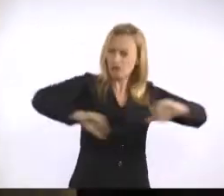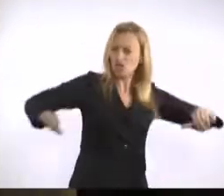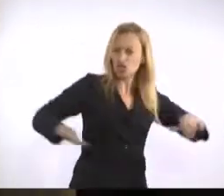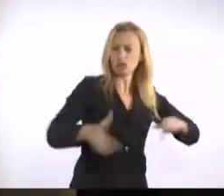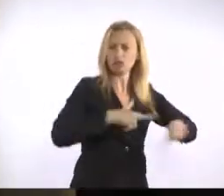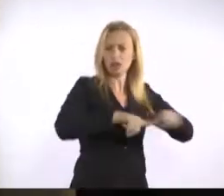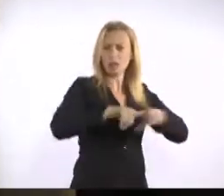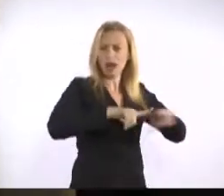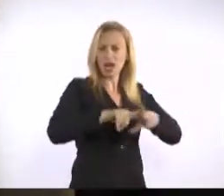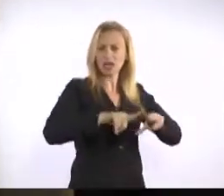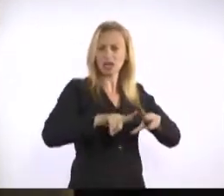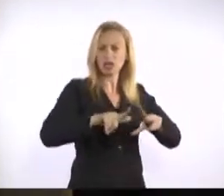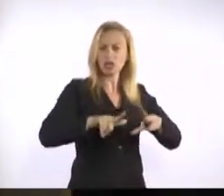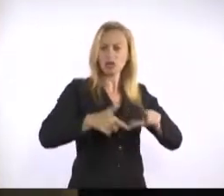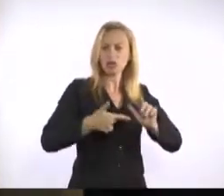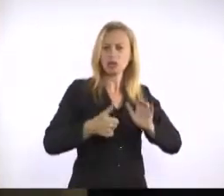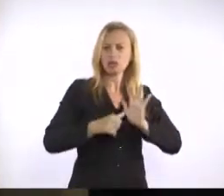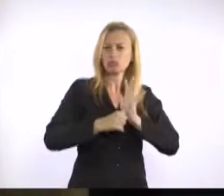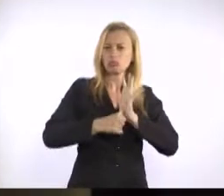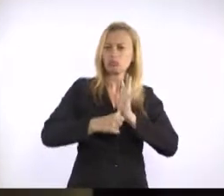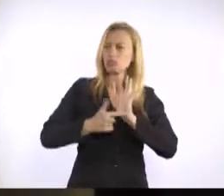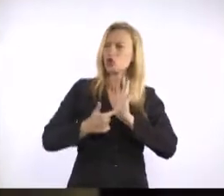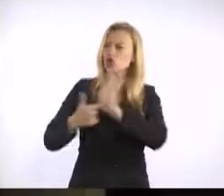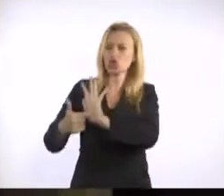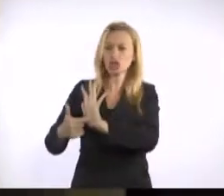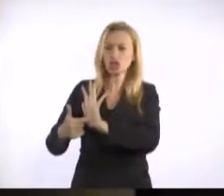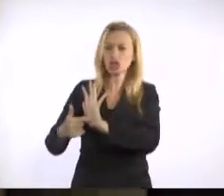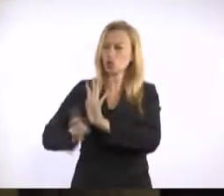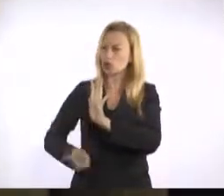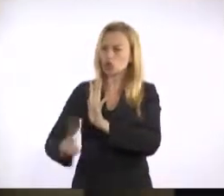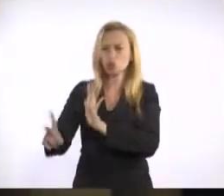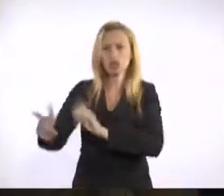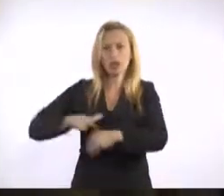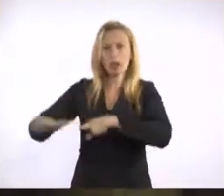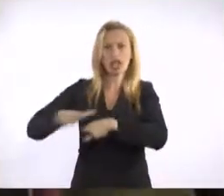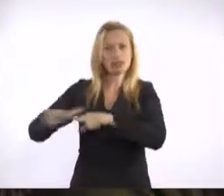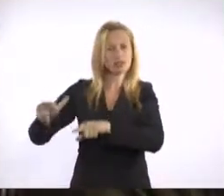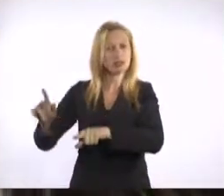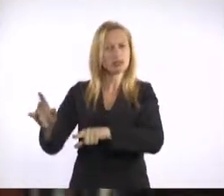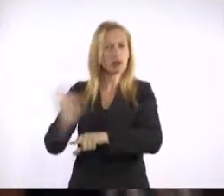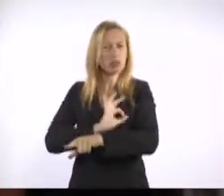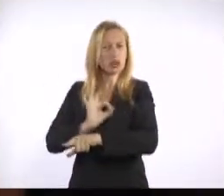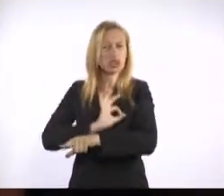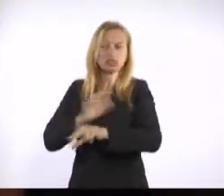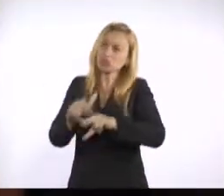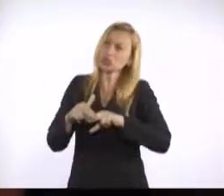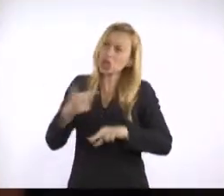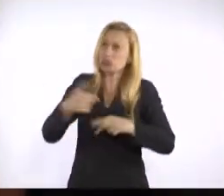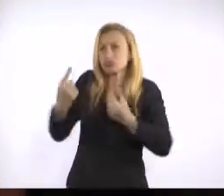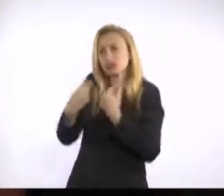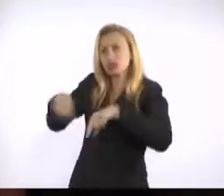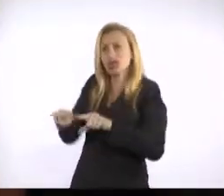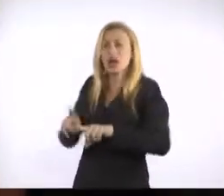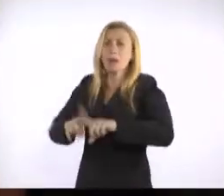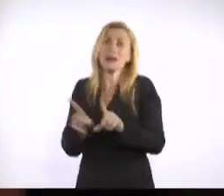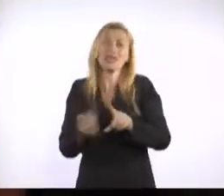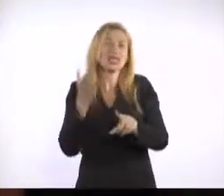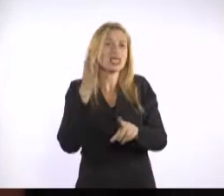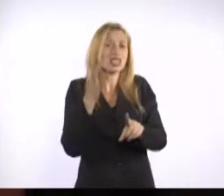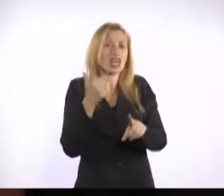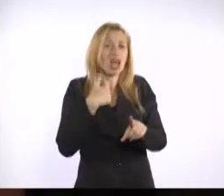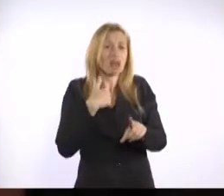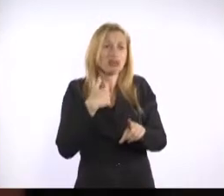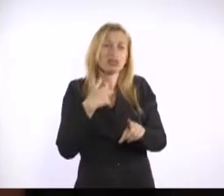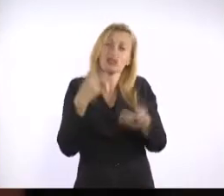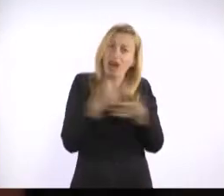de um tipicamente de quem está na ativa por isso eu dei meu parecer contrário mas se eu estiver equivocado eu gostaria até de entender